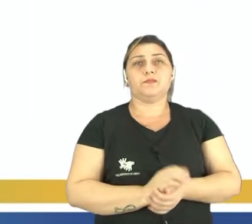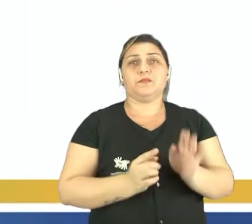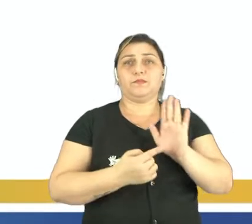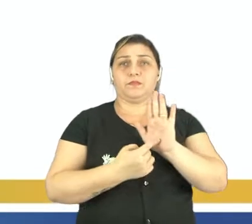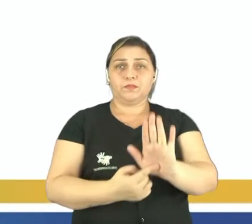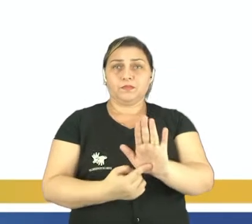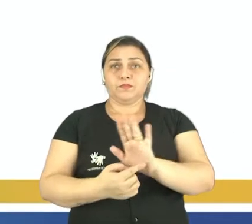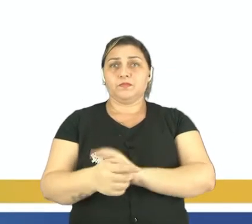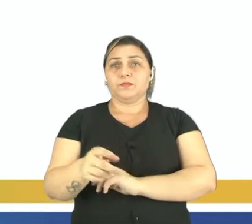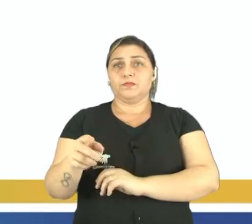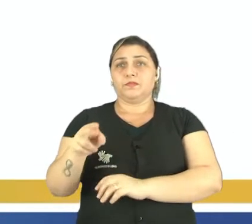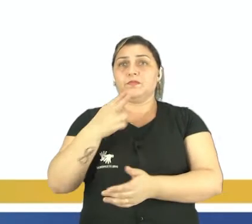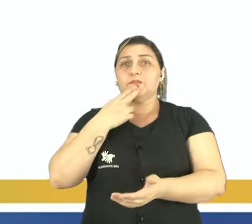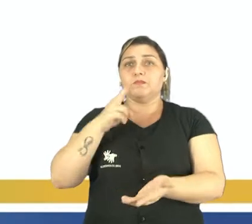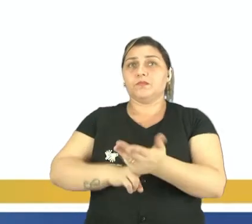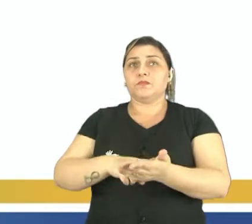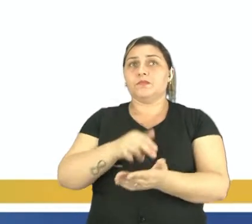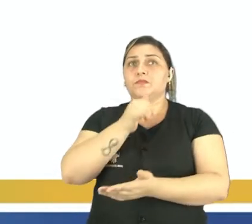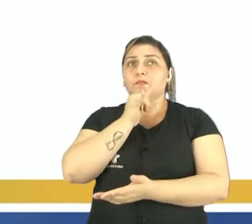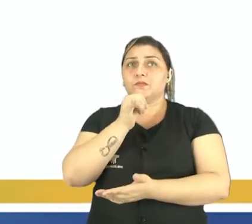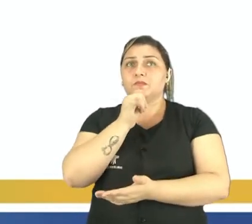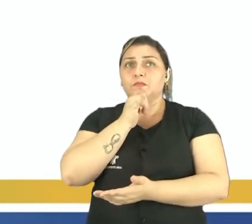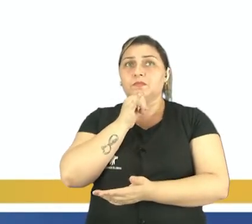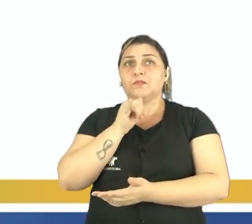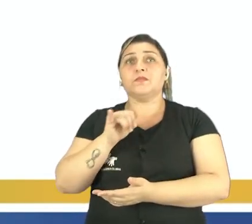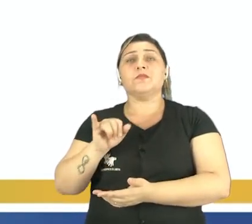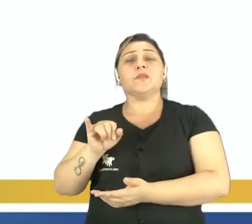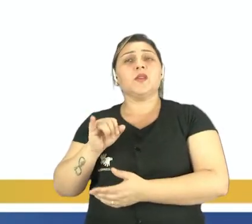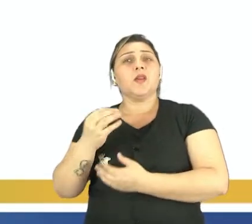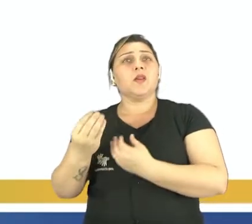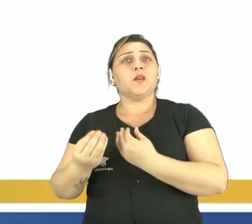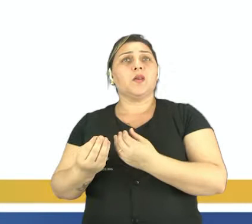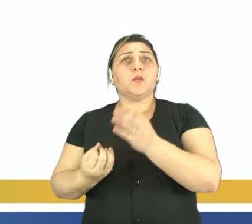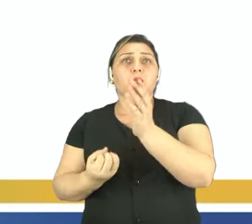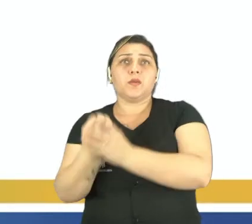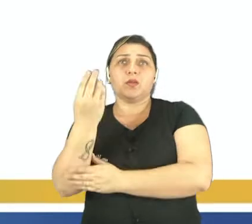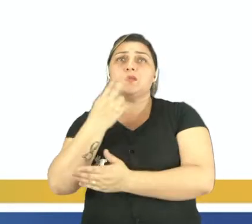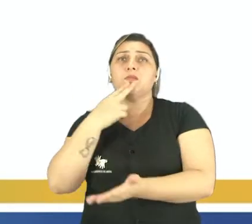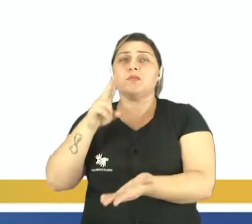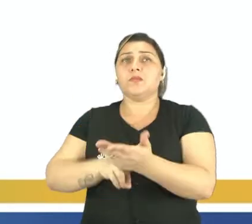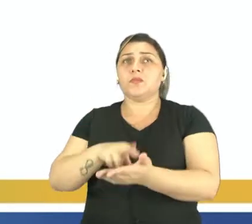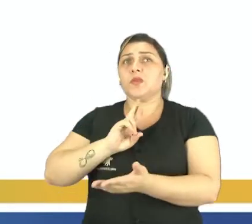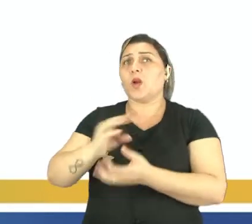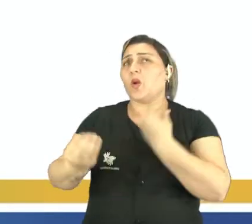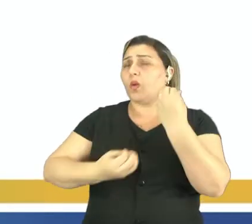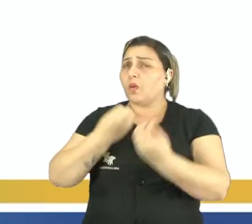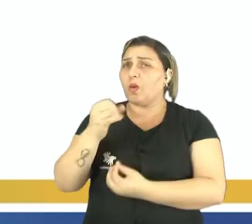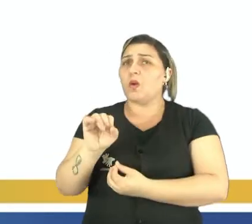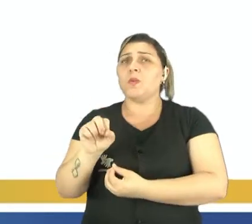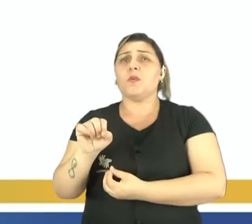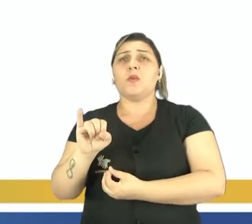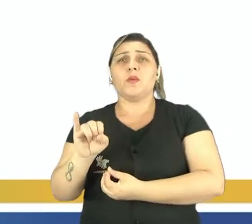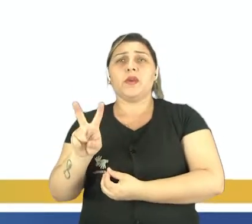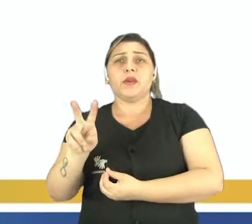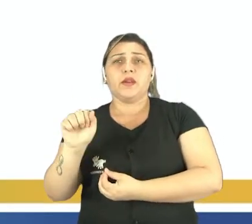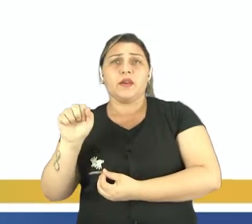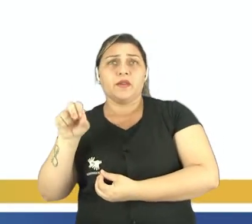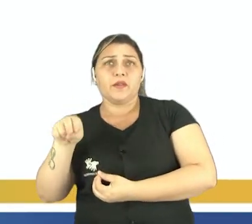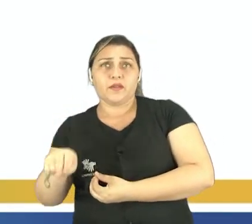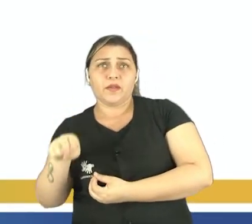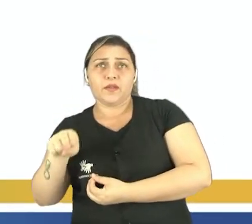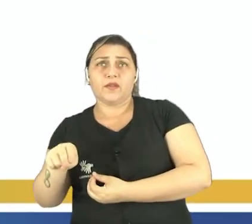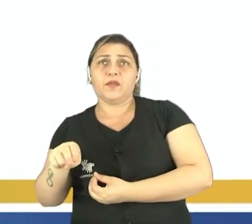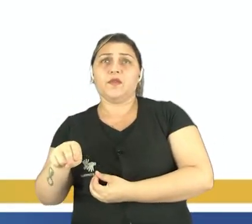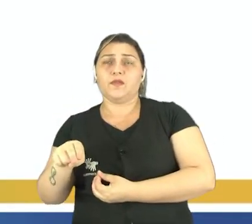foi um exemplo. Vamos seguindo. Produção da carta de reclamação. A gente